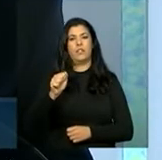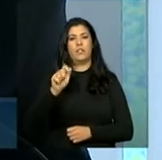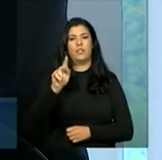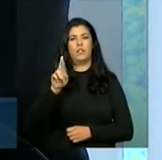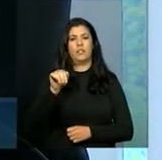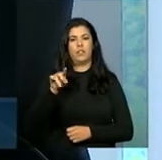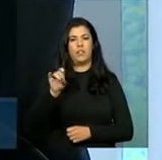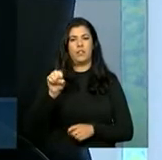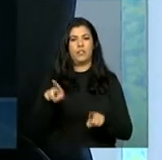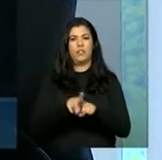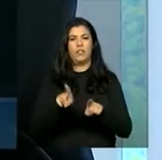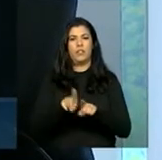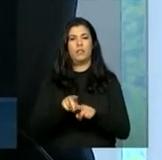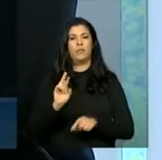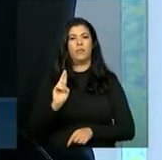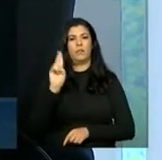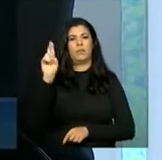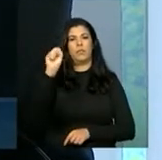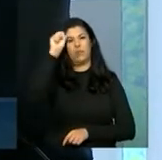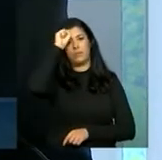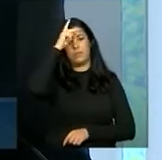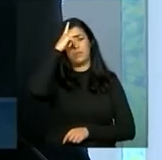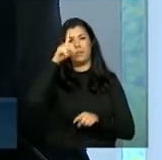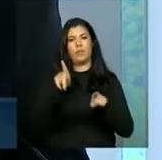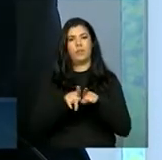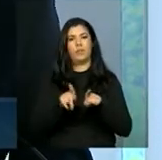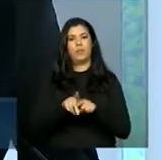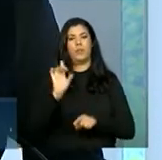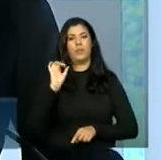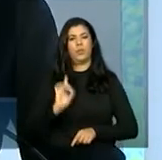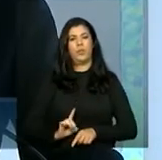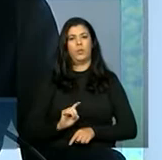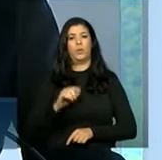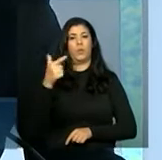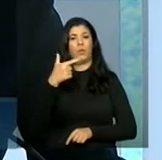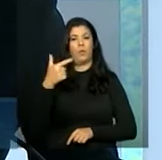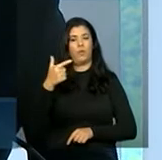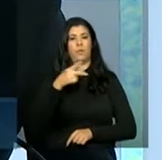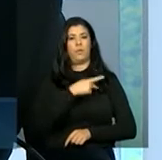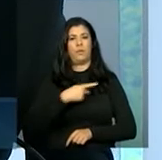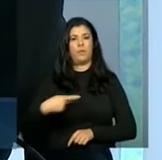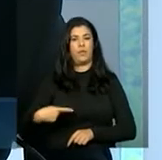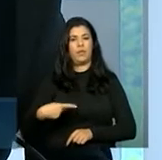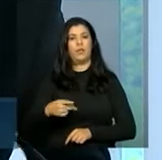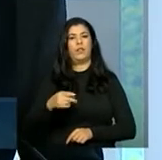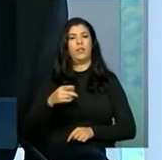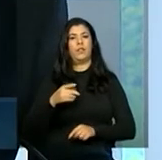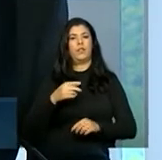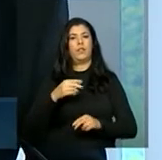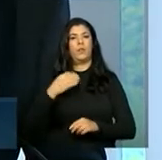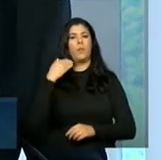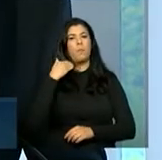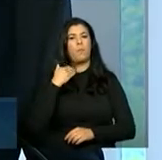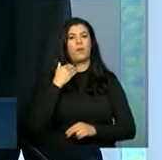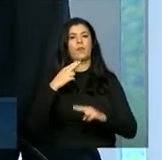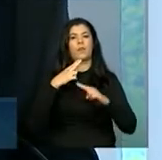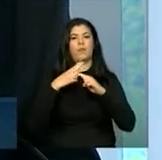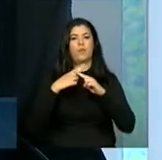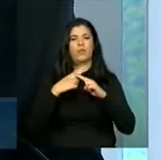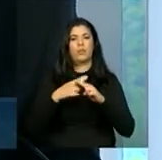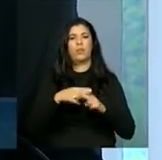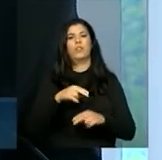das prefeituras aqui presentes diretores e vice-presidentes dos Bancos da Caixa Econômica do BTG